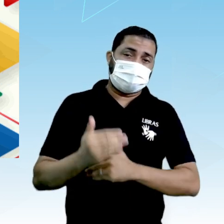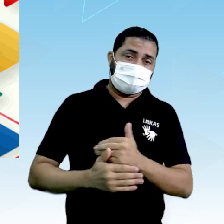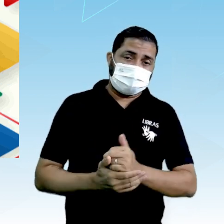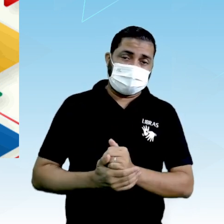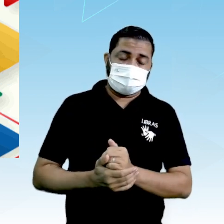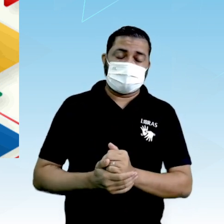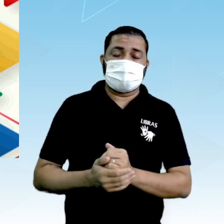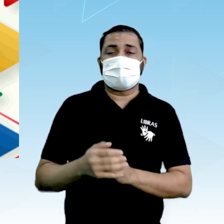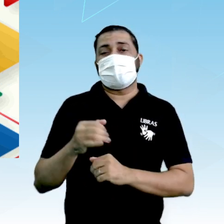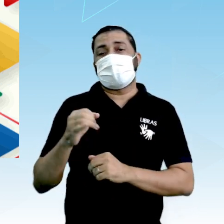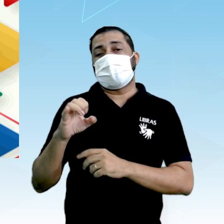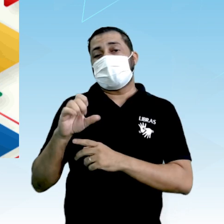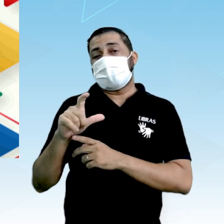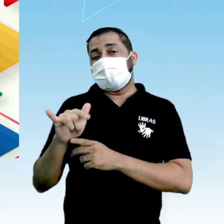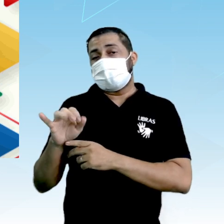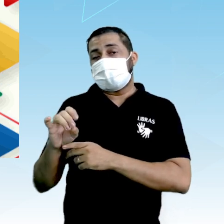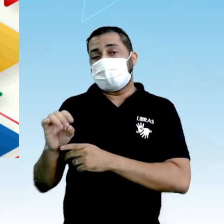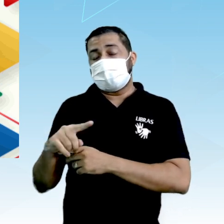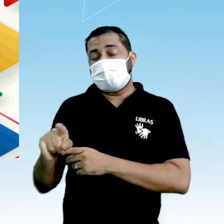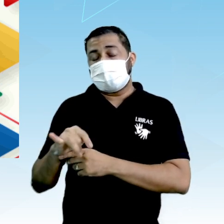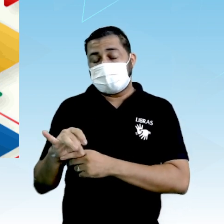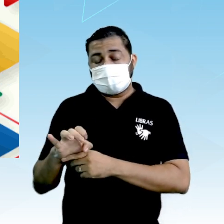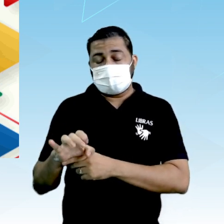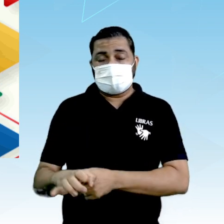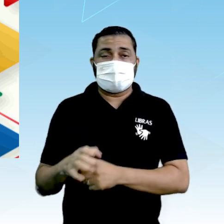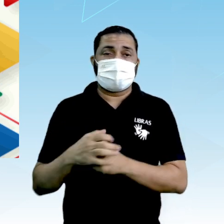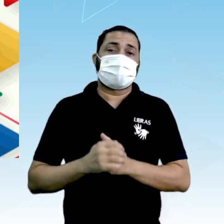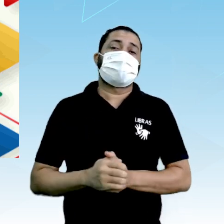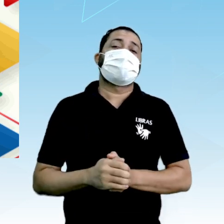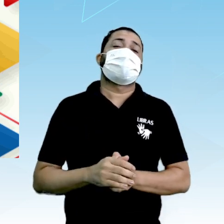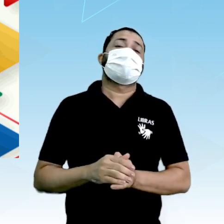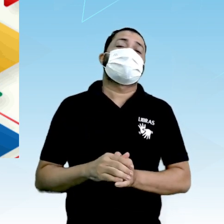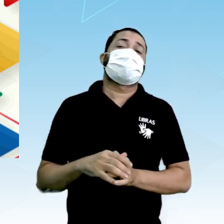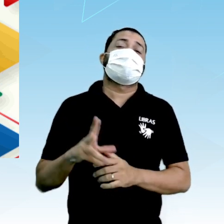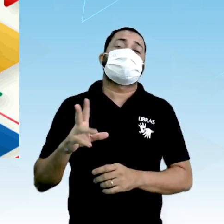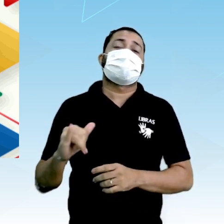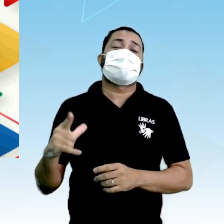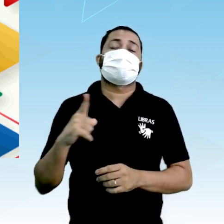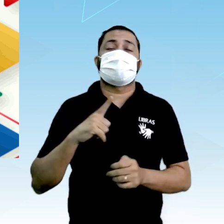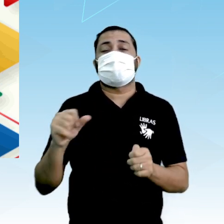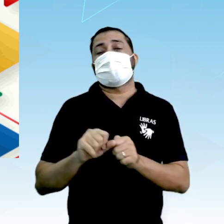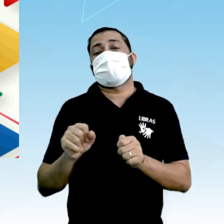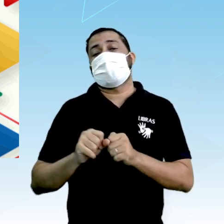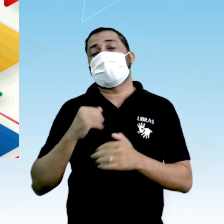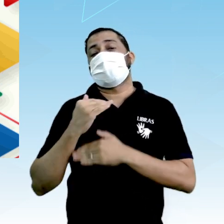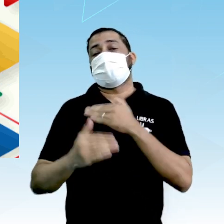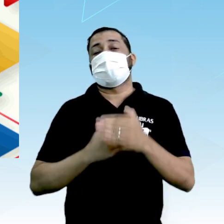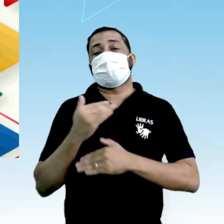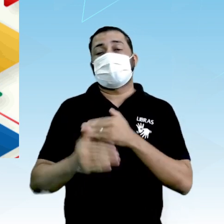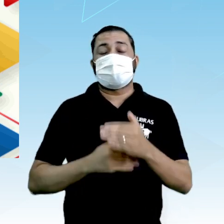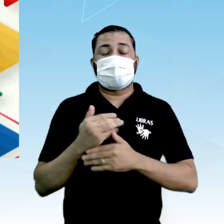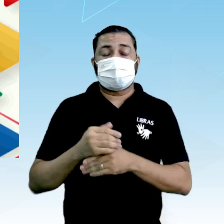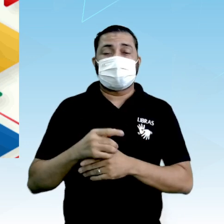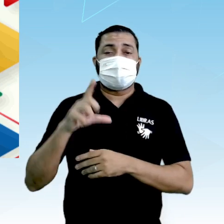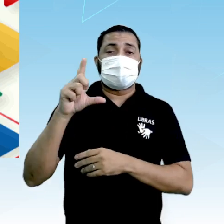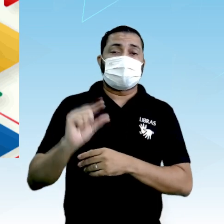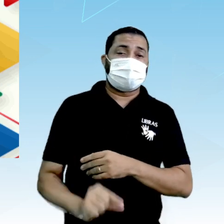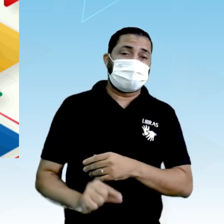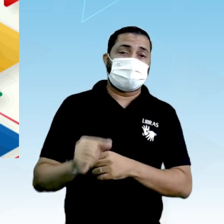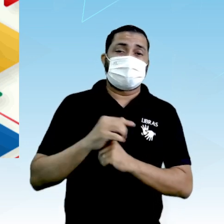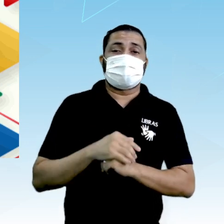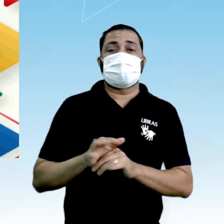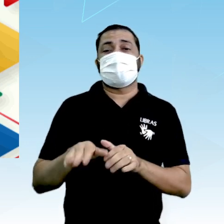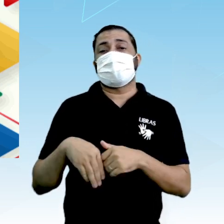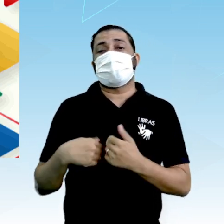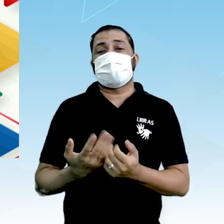da eletrólise, o polo negativo da eletrólise é onde vai acontecer o processo de redução.